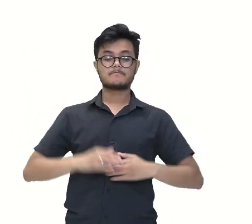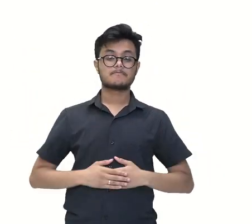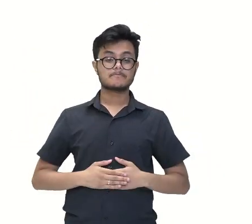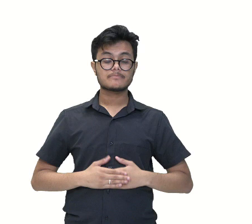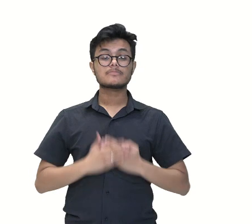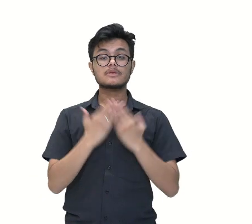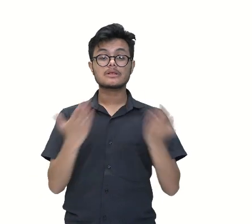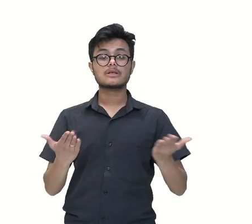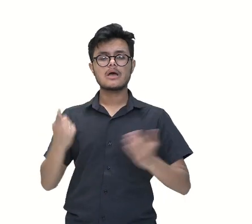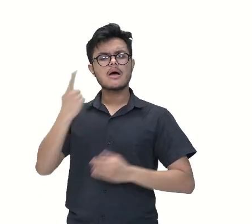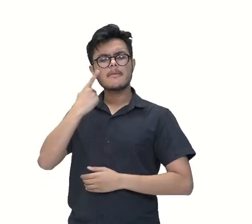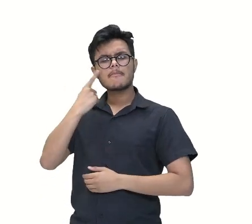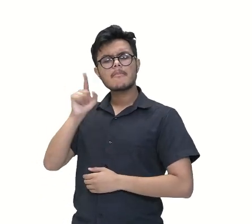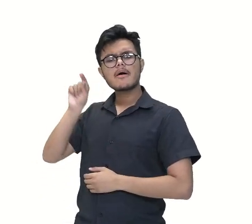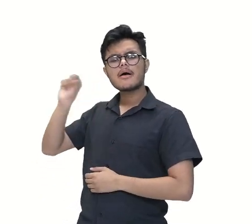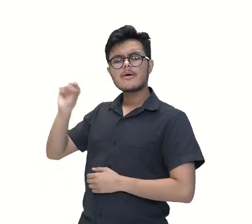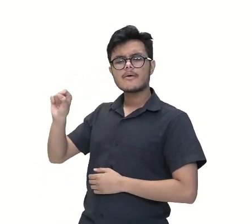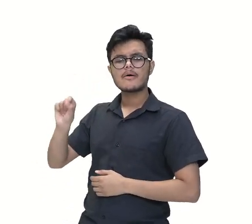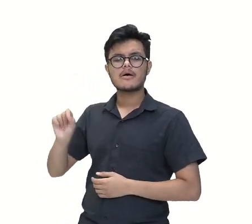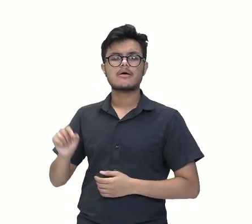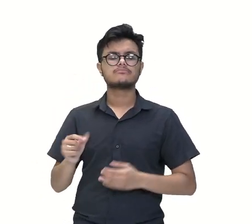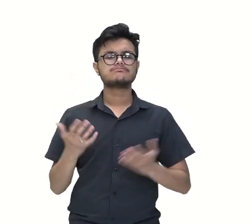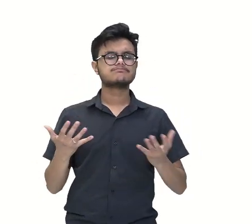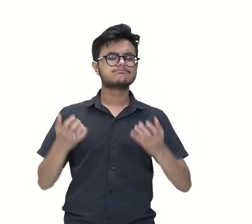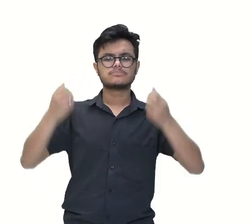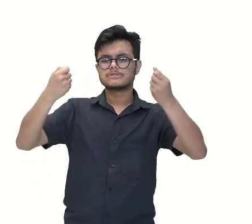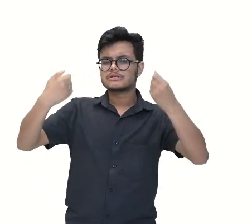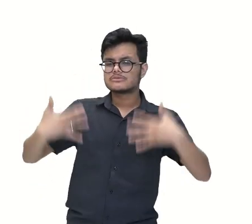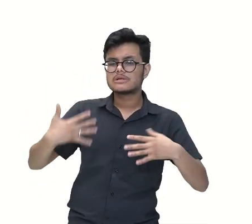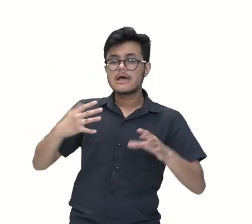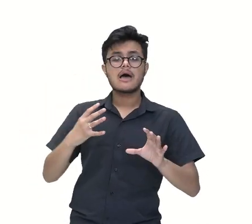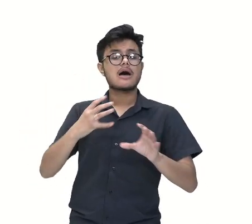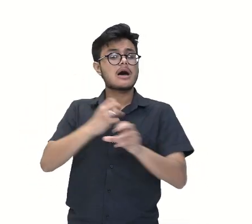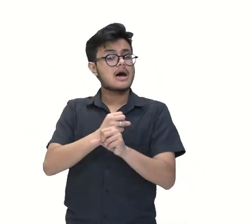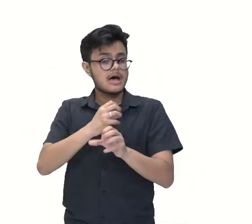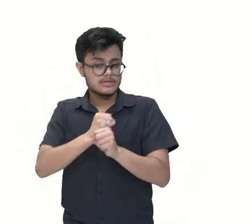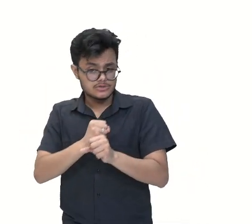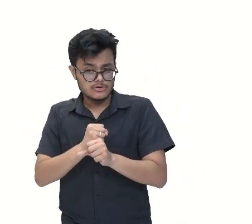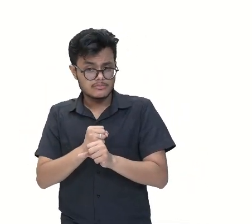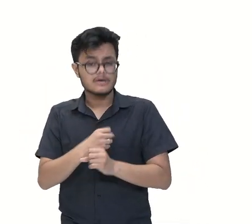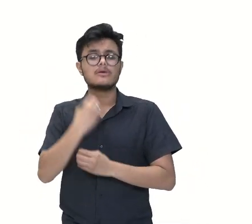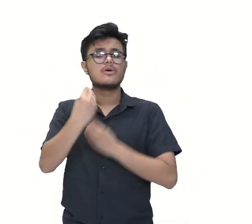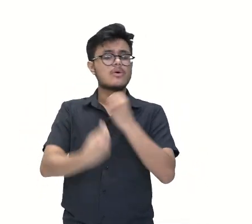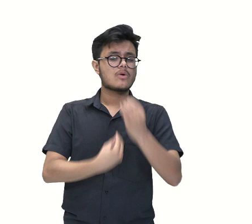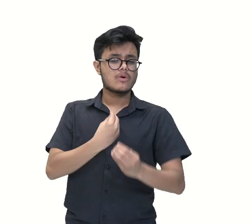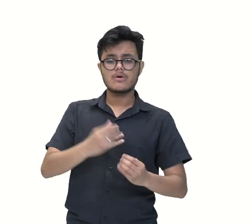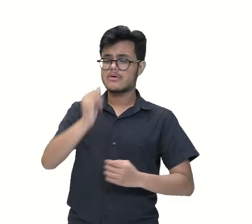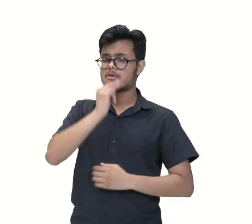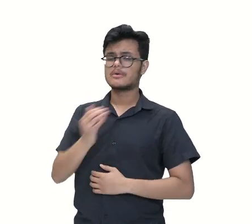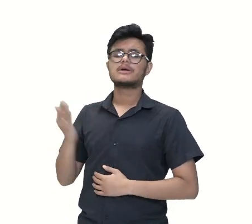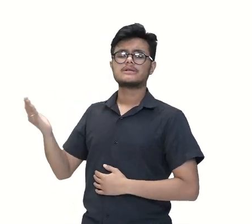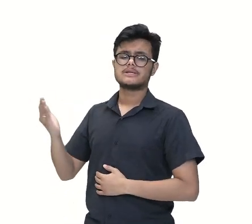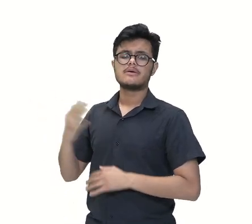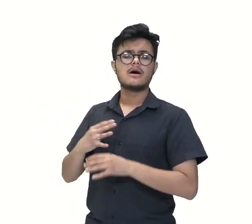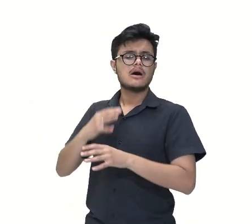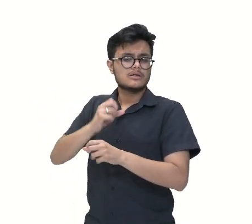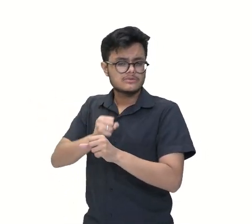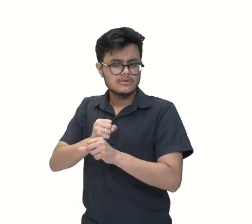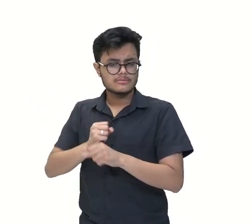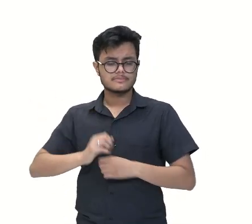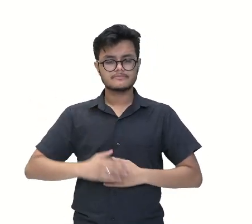que ele quer que nós façamos a soma dessas duas coordenadas, tá?